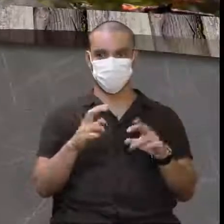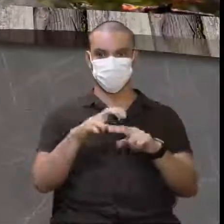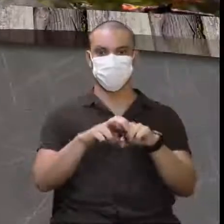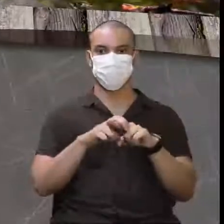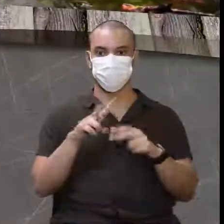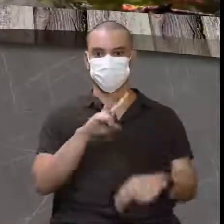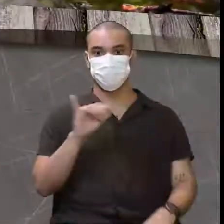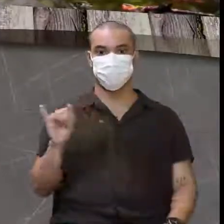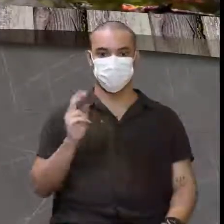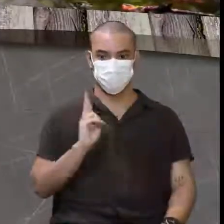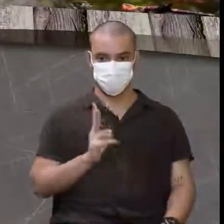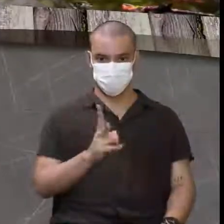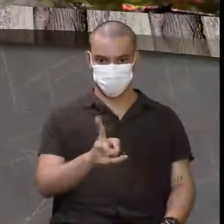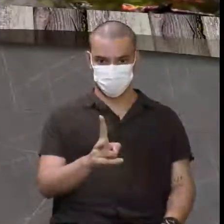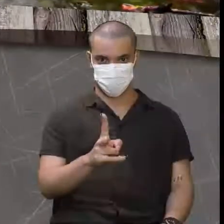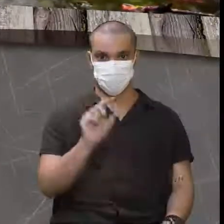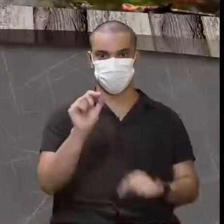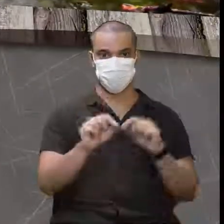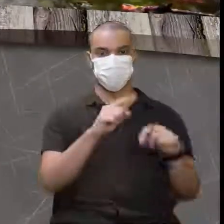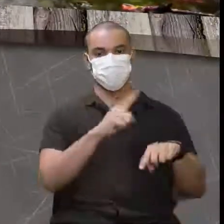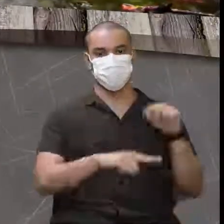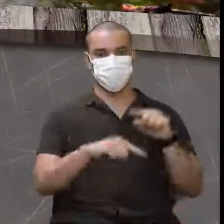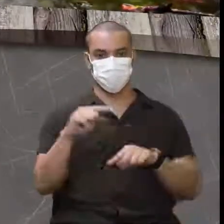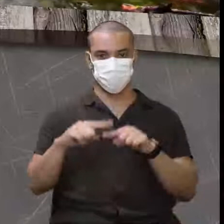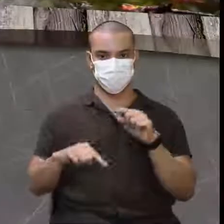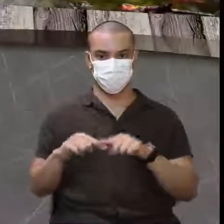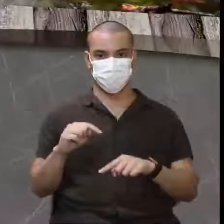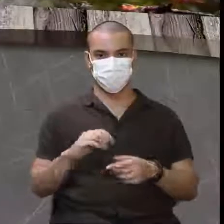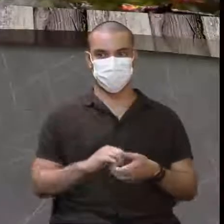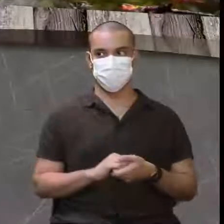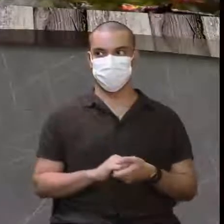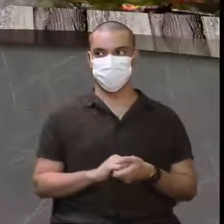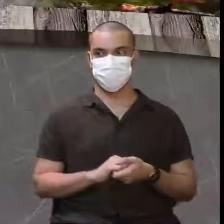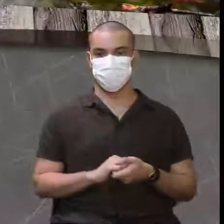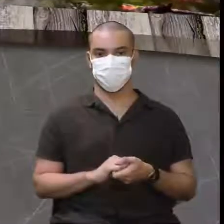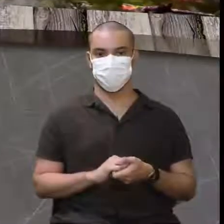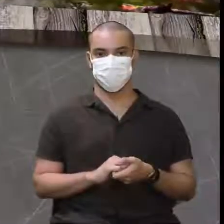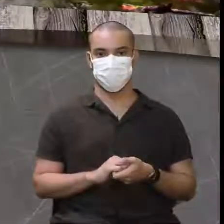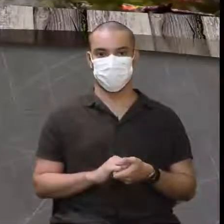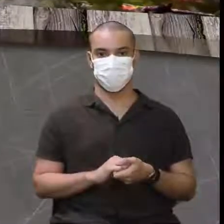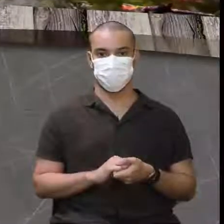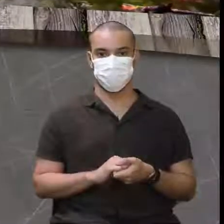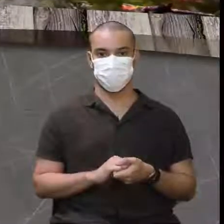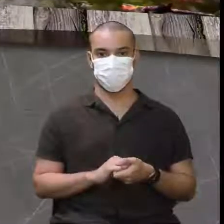vamos dar sequência ao material. Vamos lá?